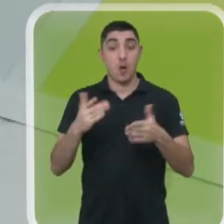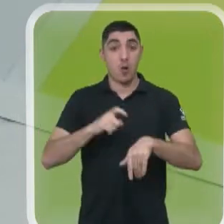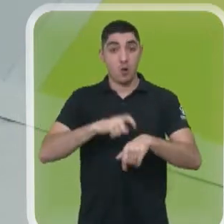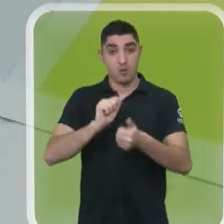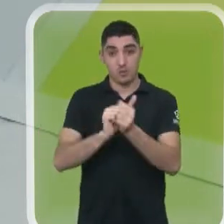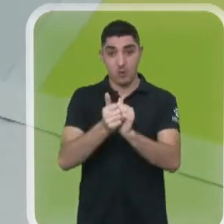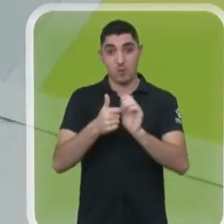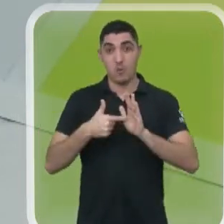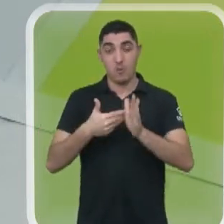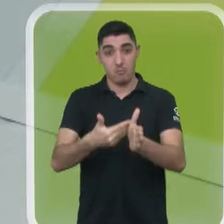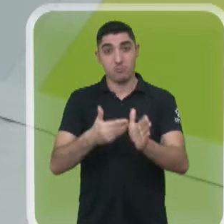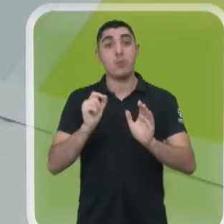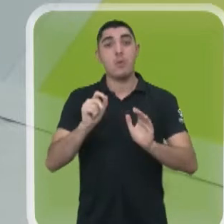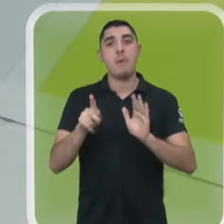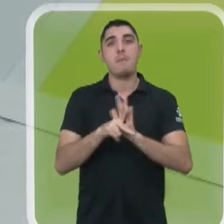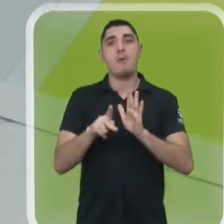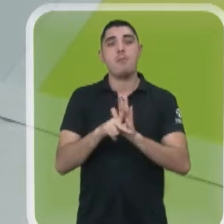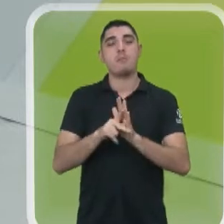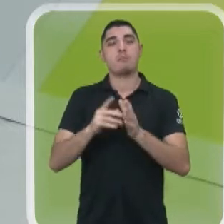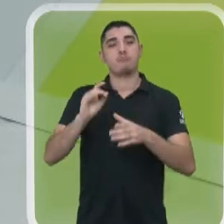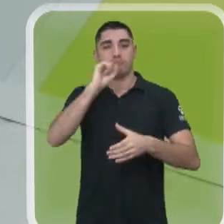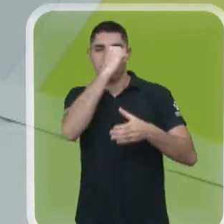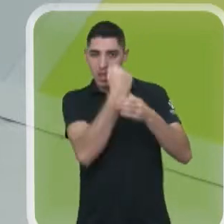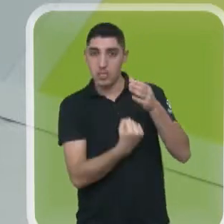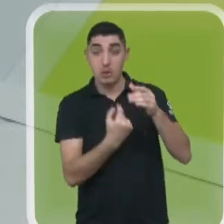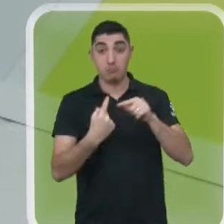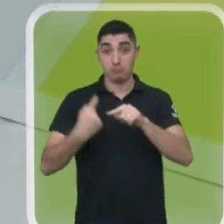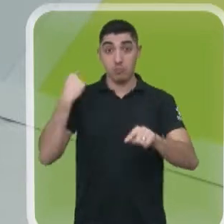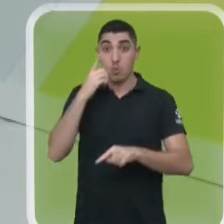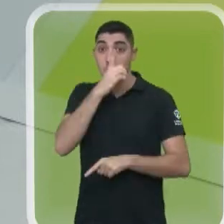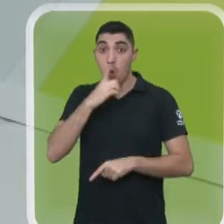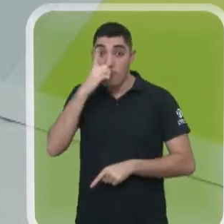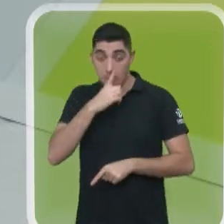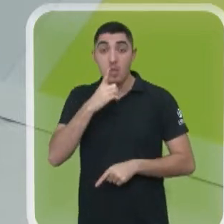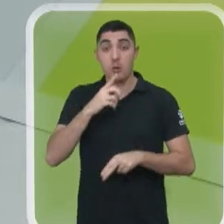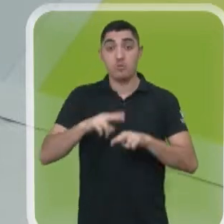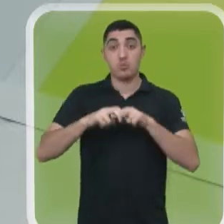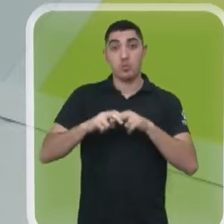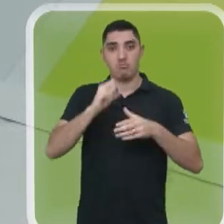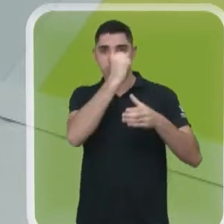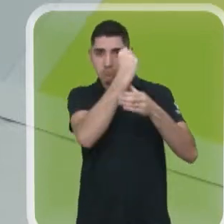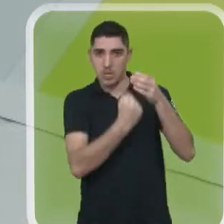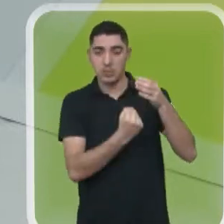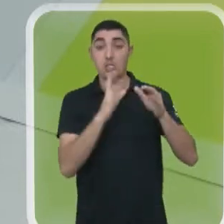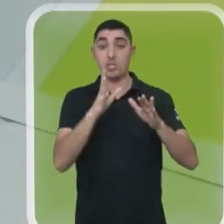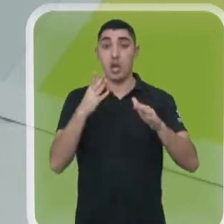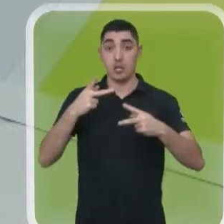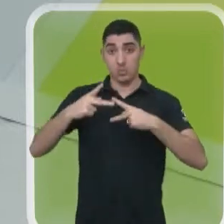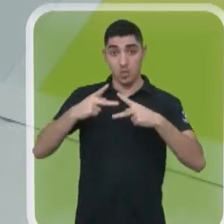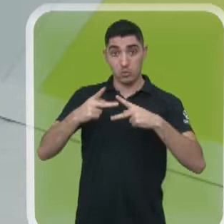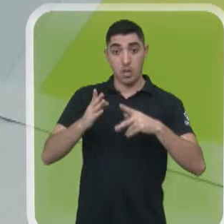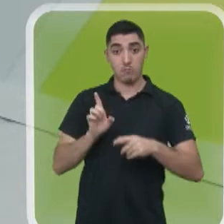de hoje falando de um basquete Porque neste último domingo São José Basketball voltou à quadra na